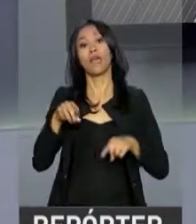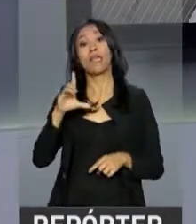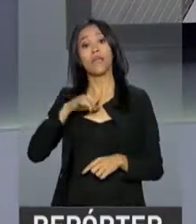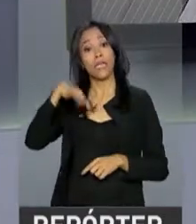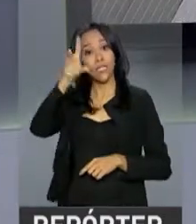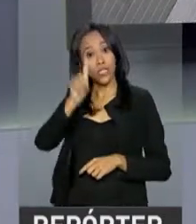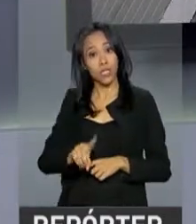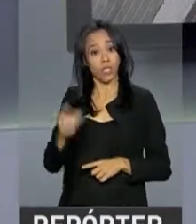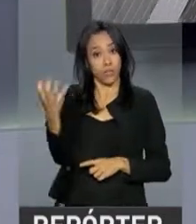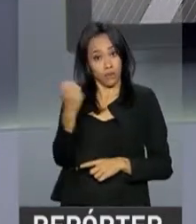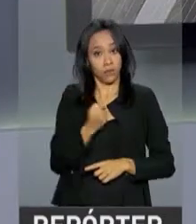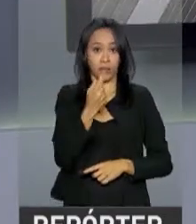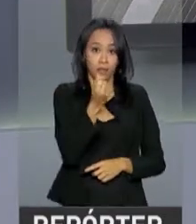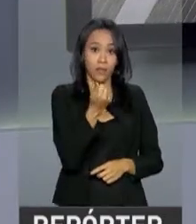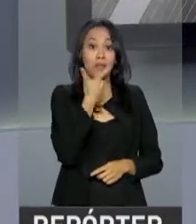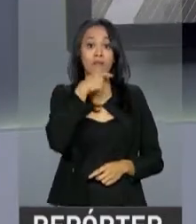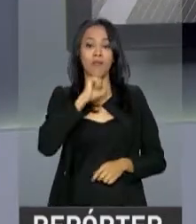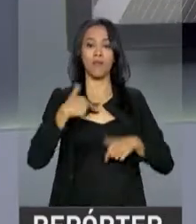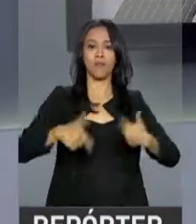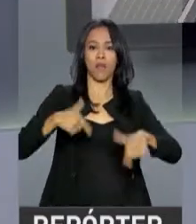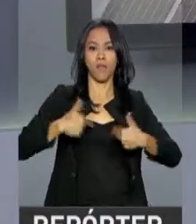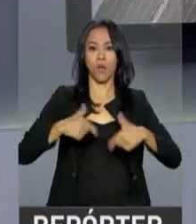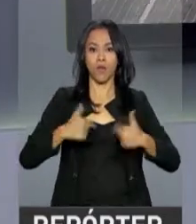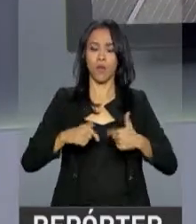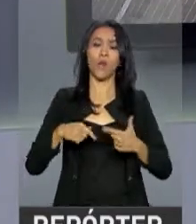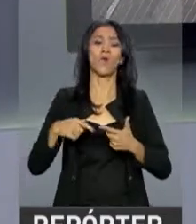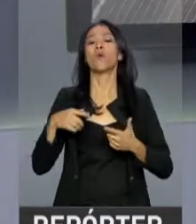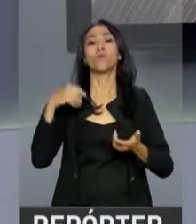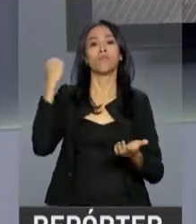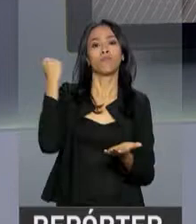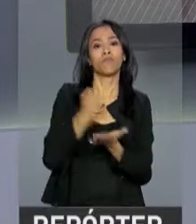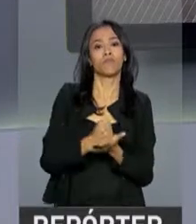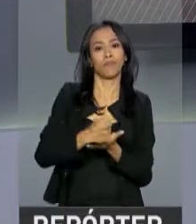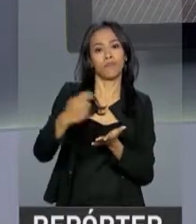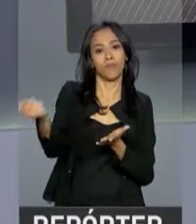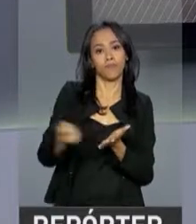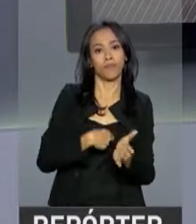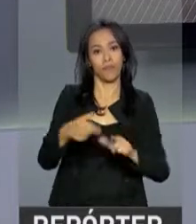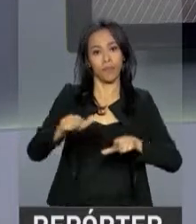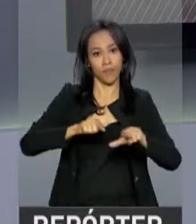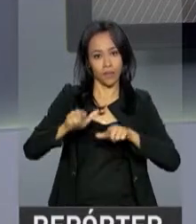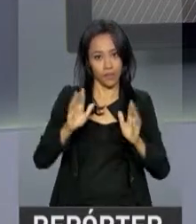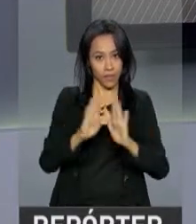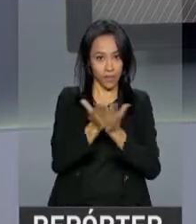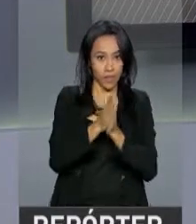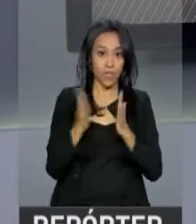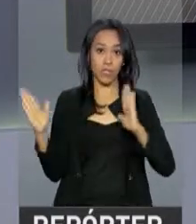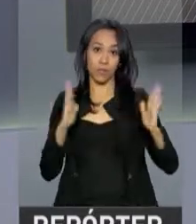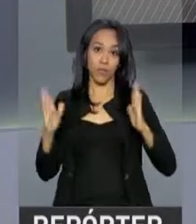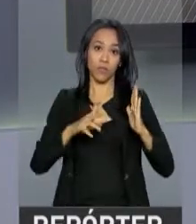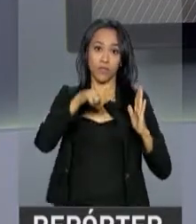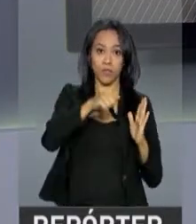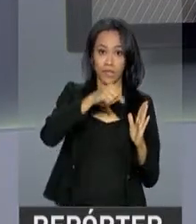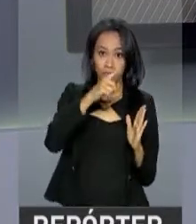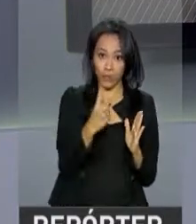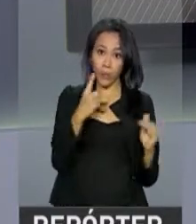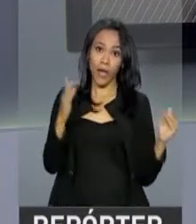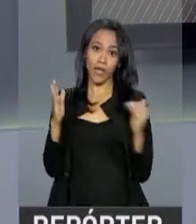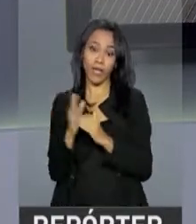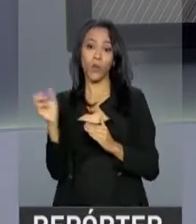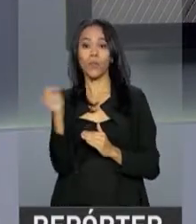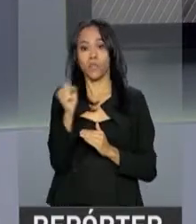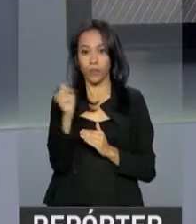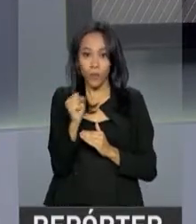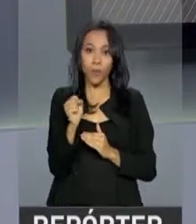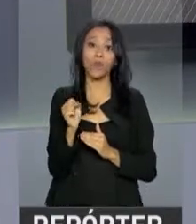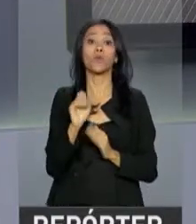cota do pis pasep quem trabalhou com carteira assinada entre 1981 e 1988 a primeira etapa de saque